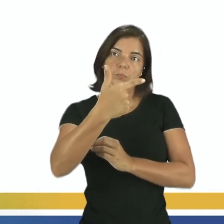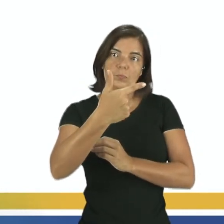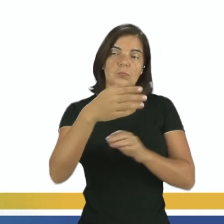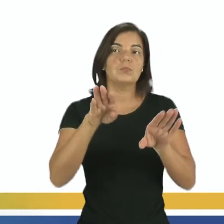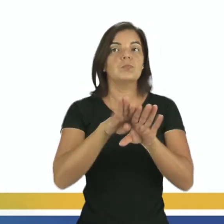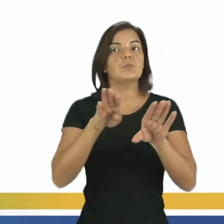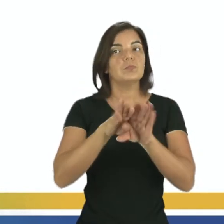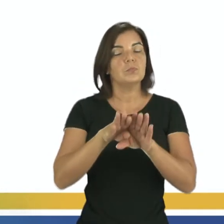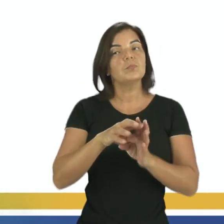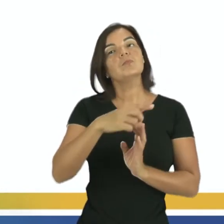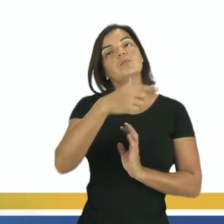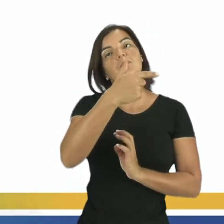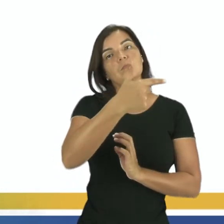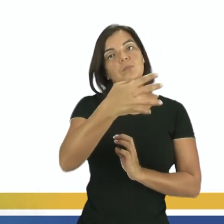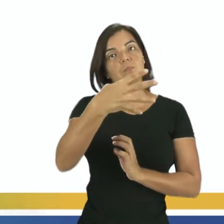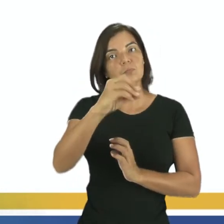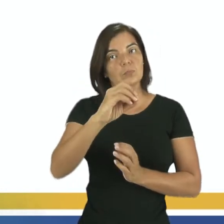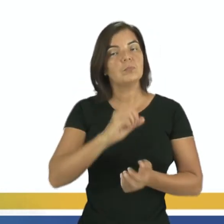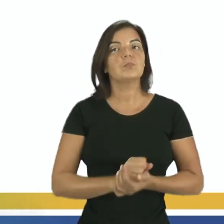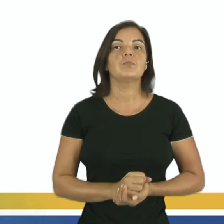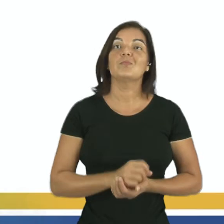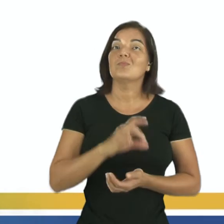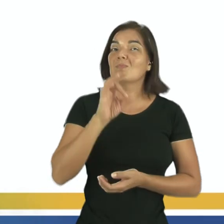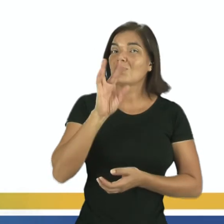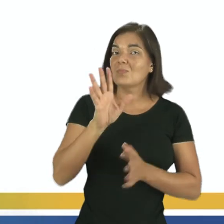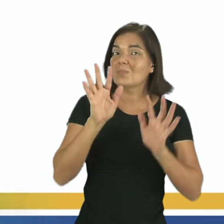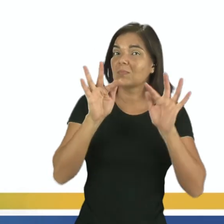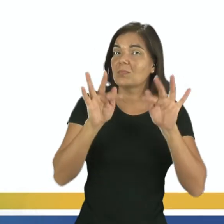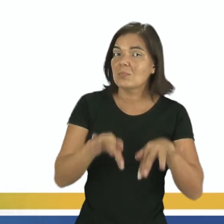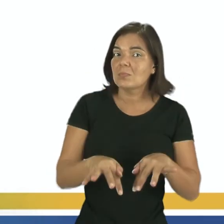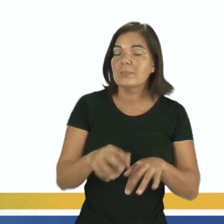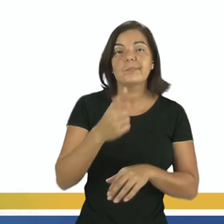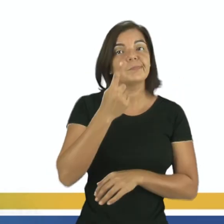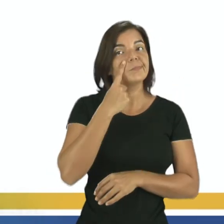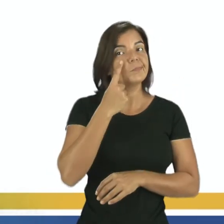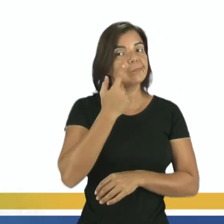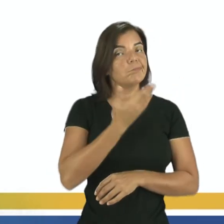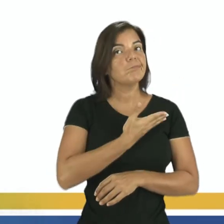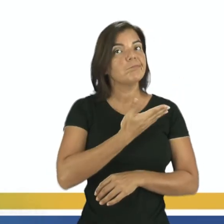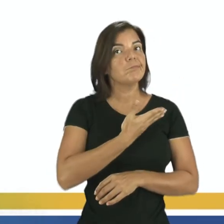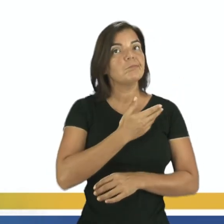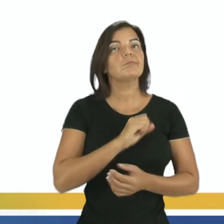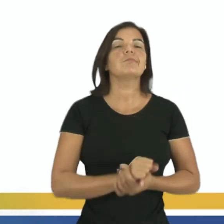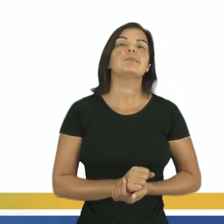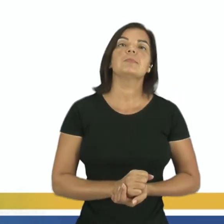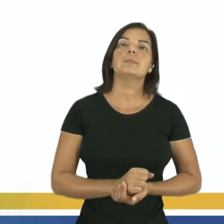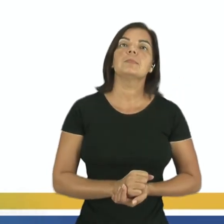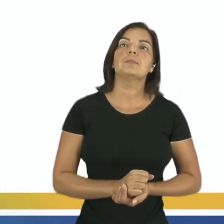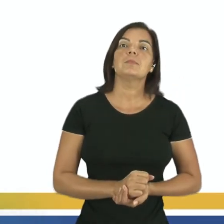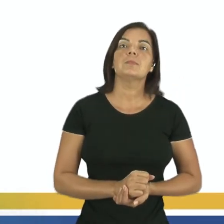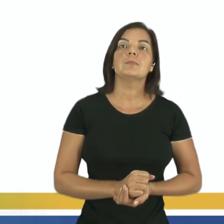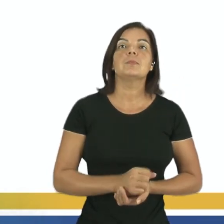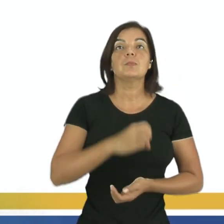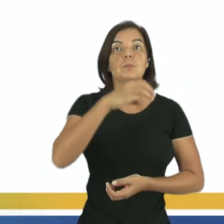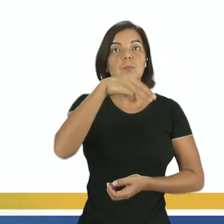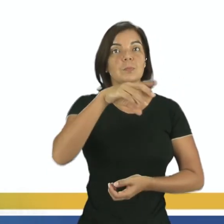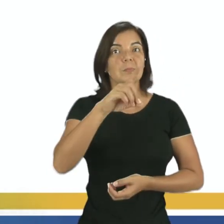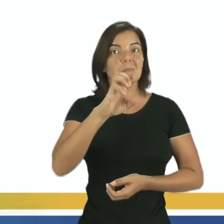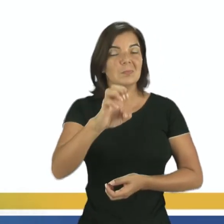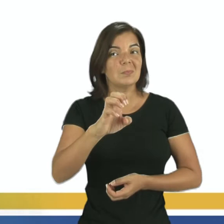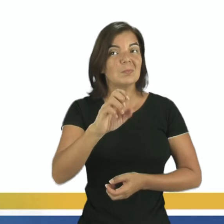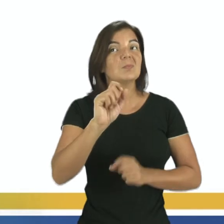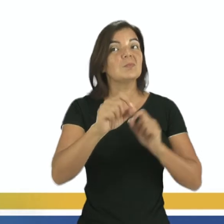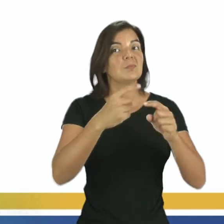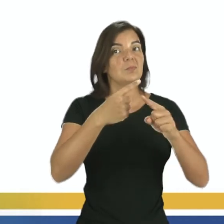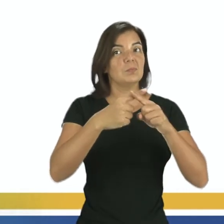432 e do 240. Só que no final, olha o que a nossa coleguinha fala aí. Né, que para o MDC eu